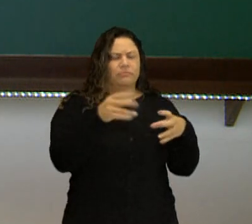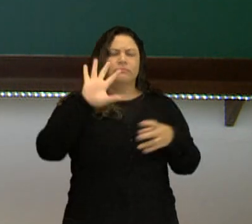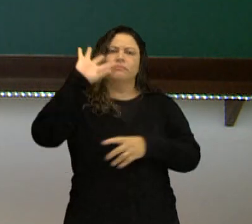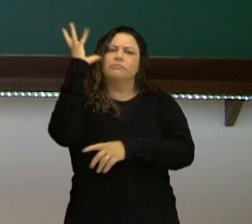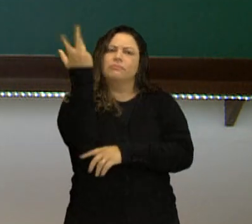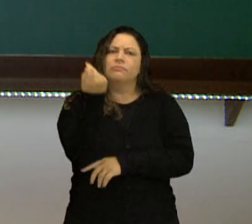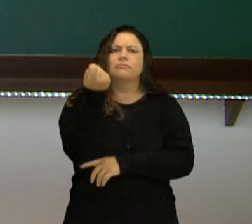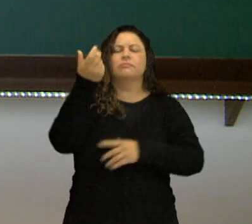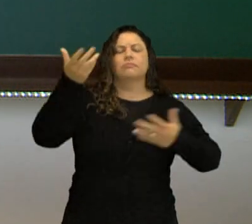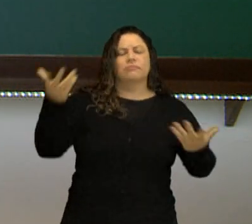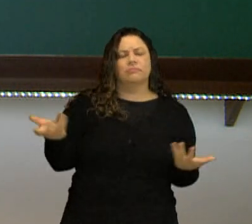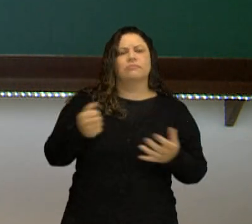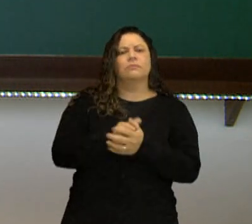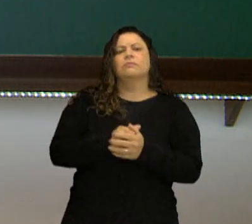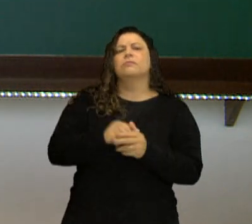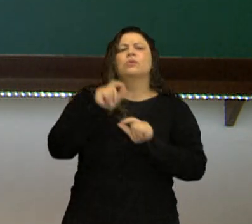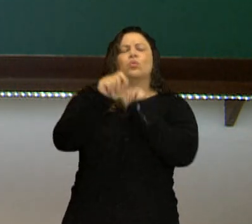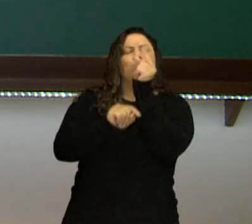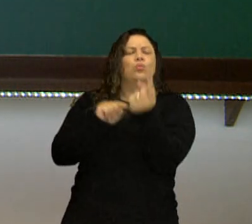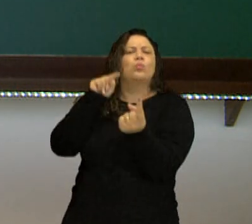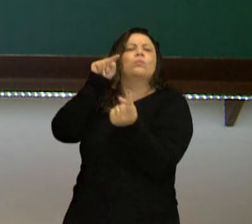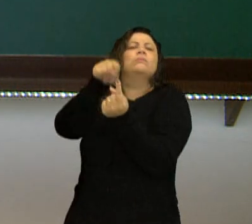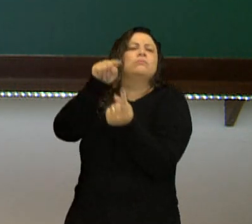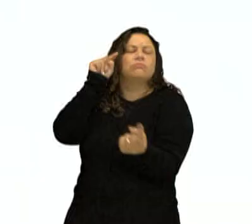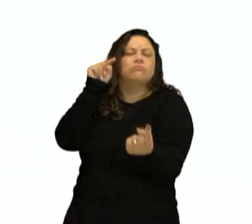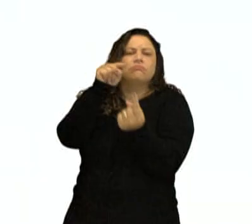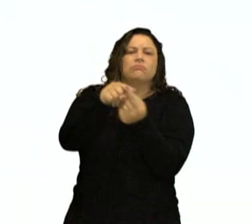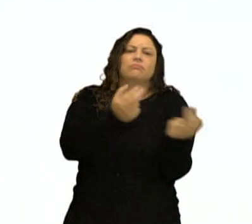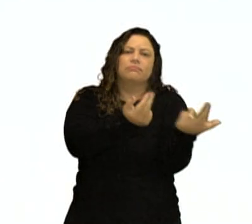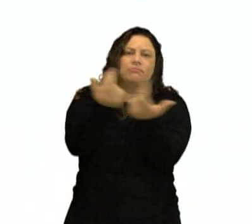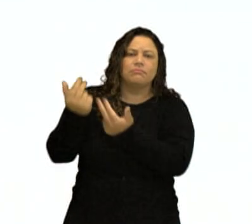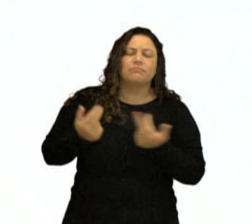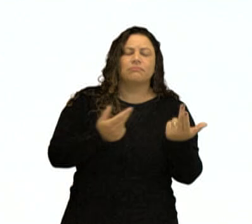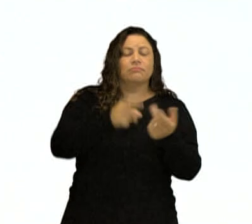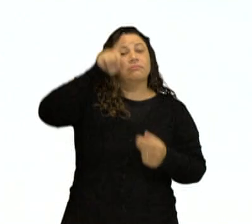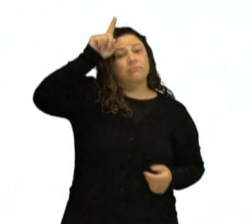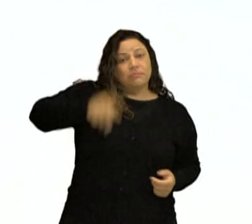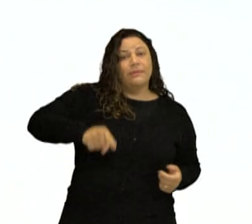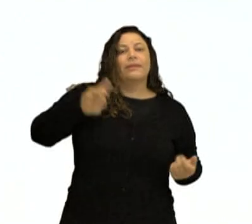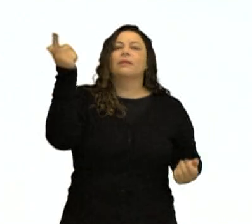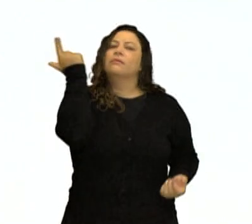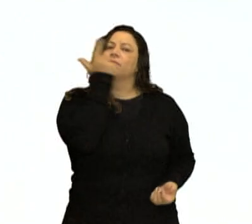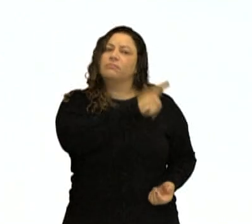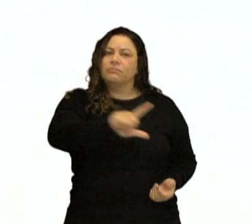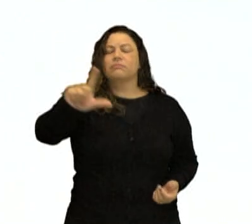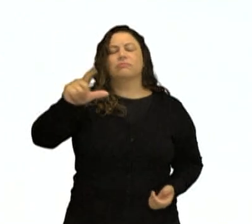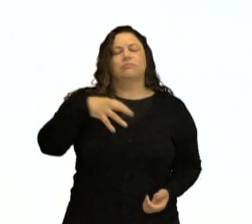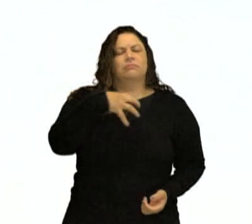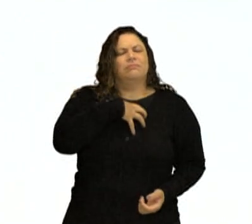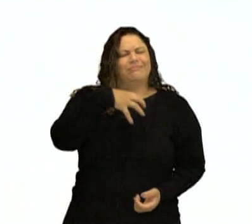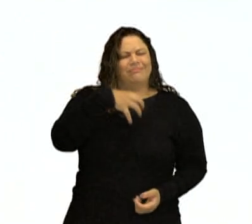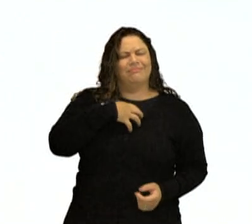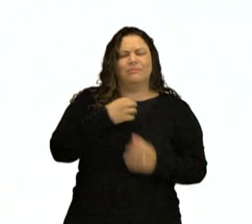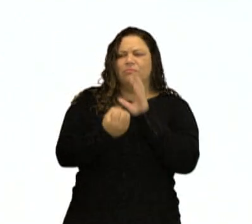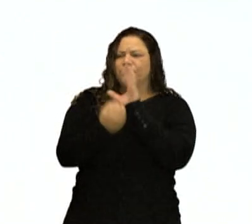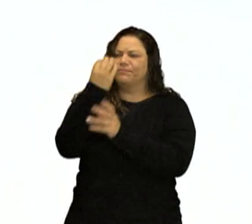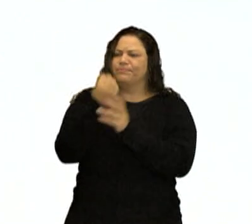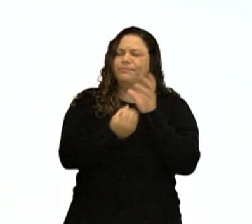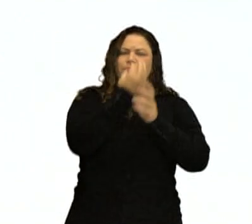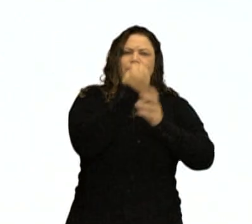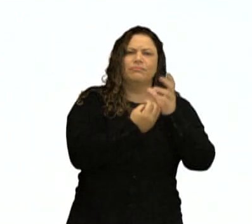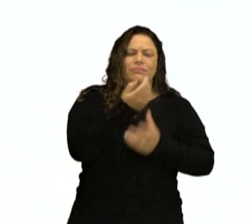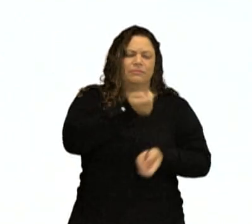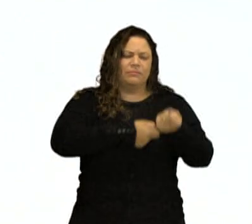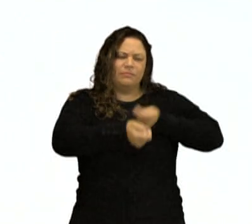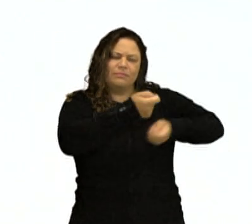associações, com os objetivos em comum dessas associações. Assim, eles vão conseguir melhor condição de produção, vão conseguir